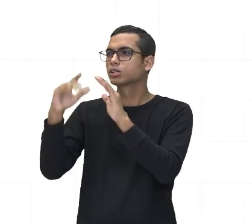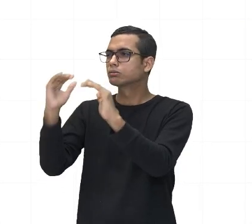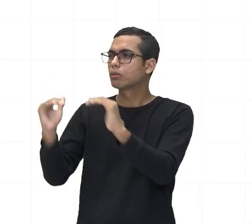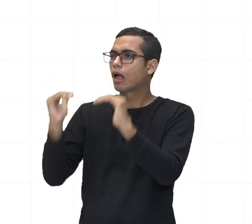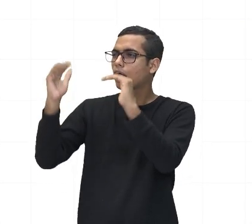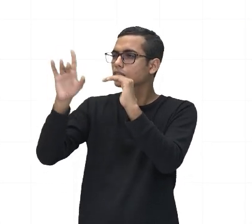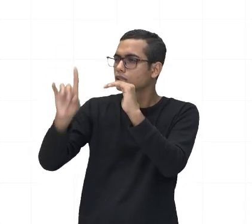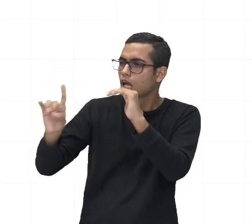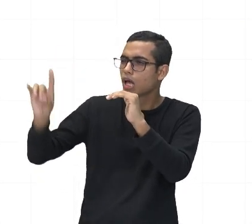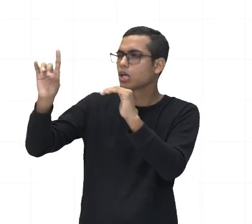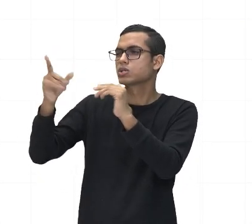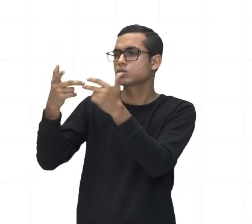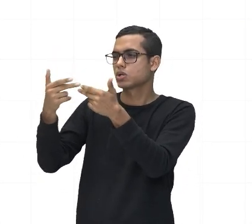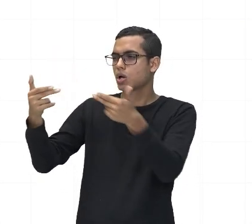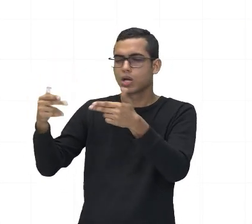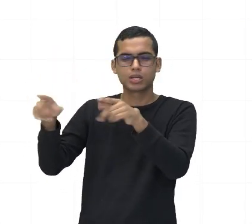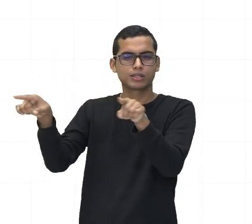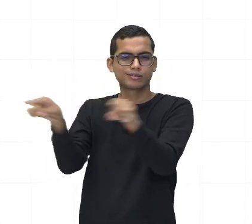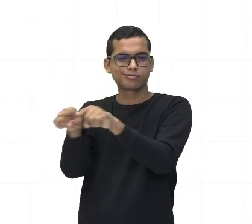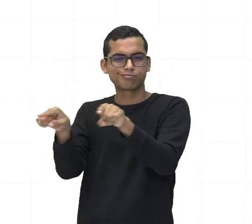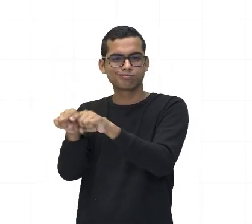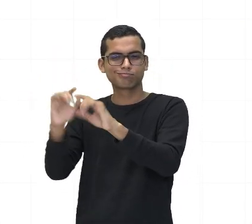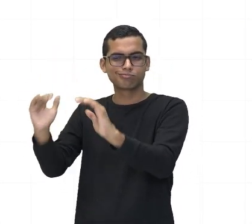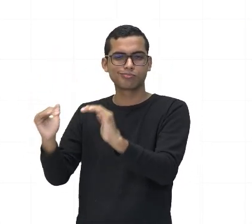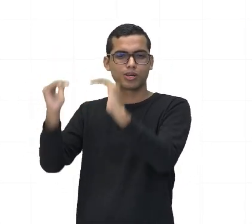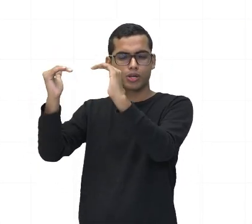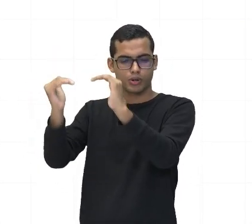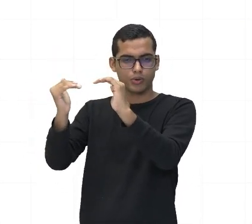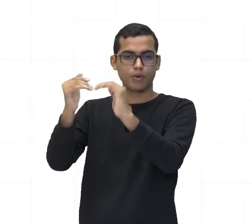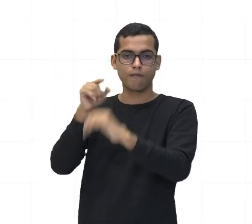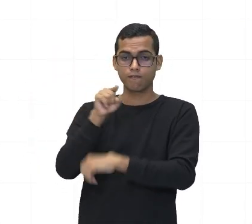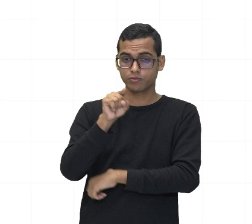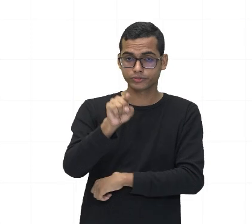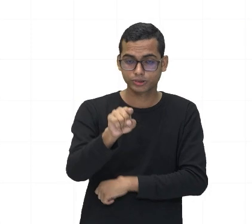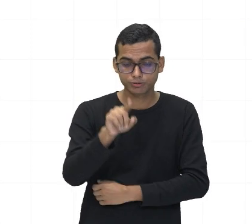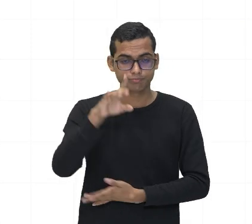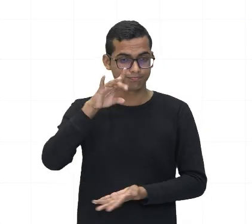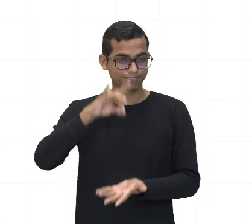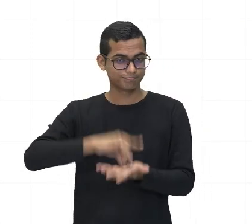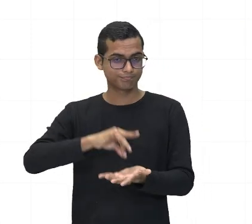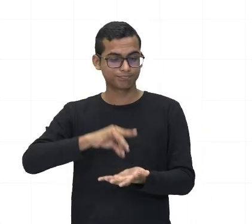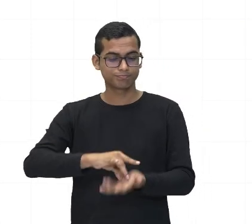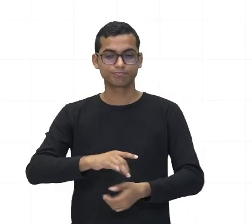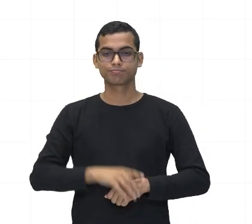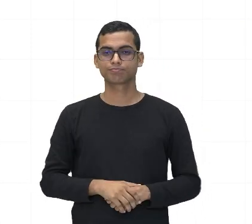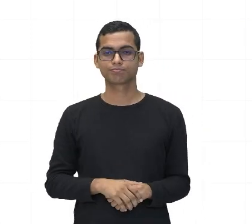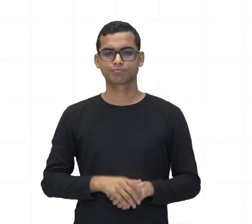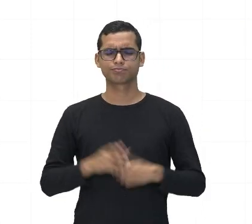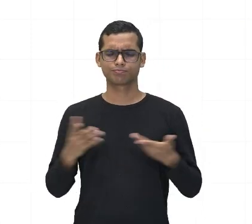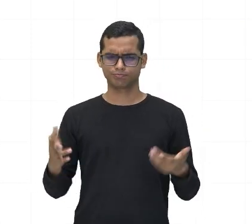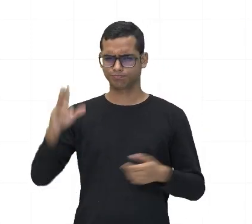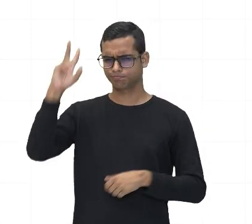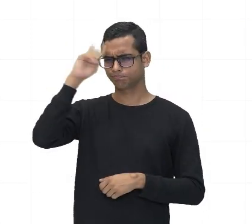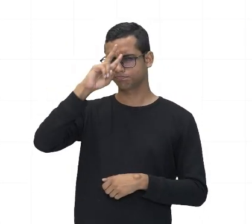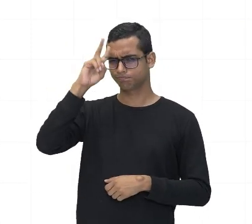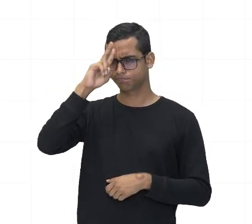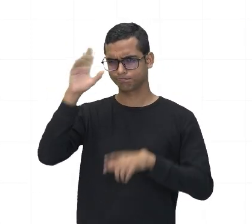escrito sagrado para as tradições religiosas. Ok? Então, vamos só recapitular isso, por